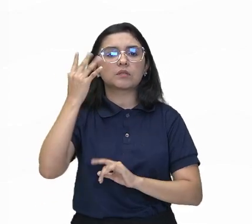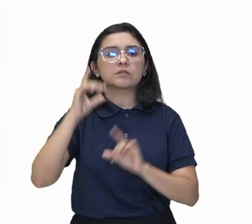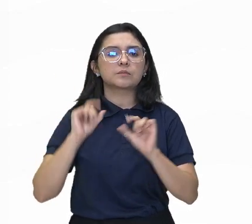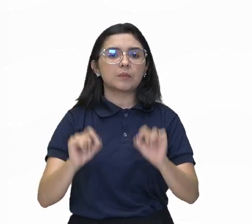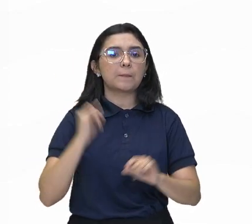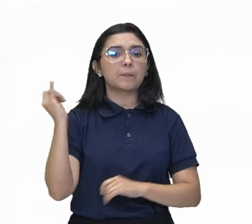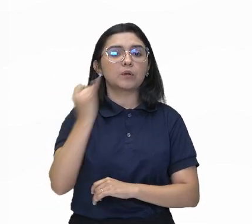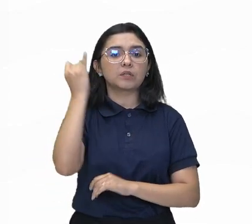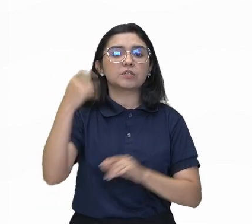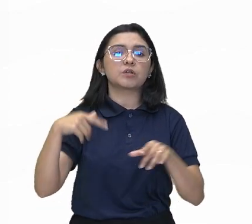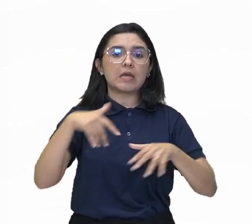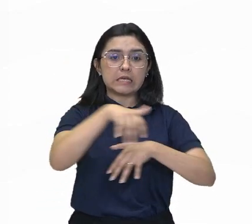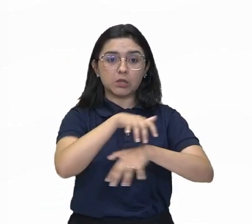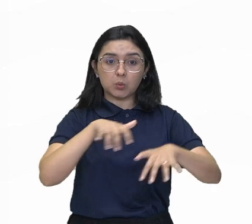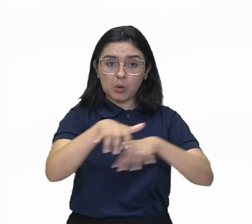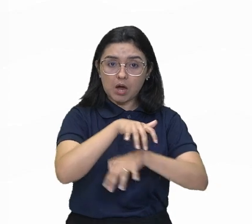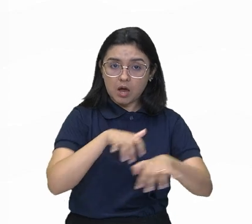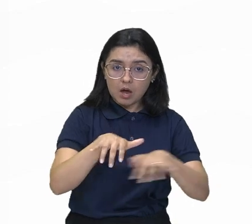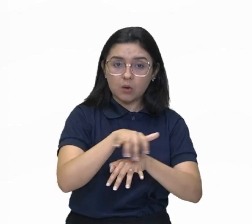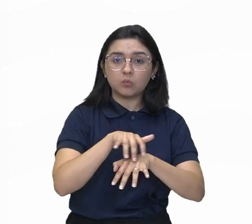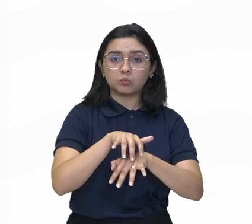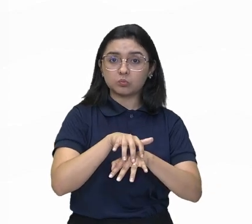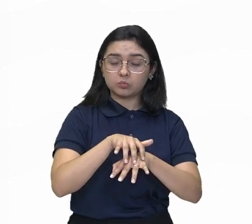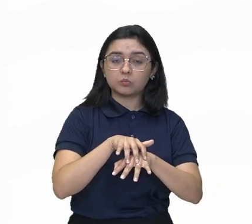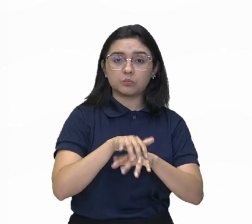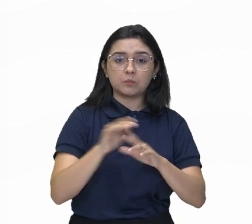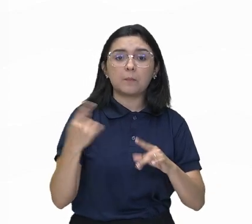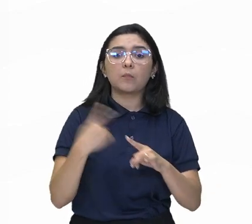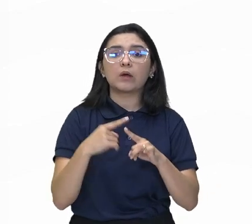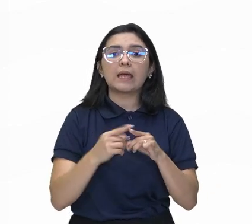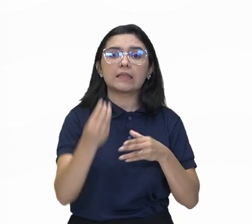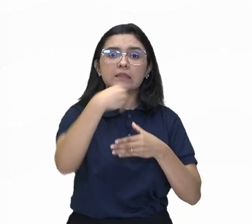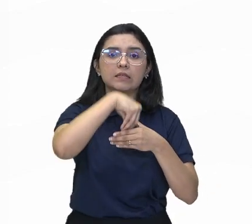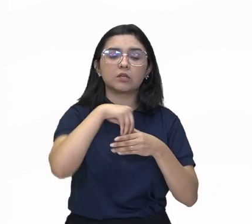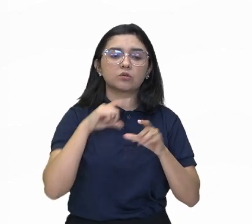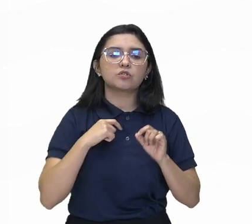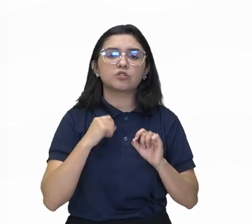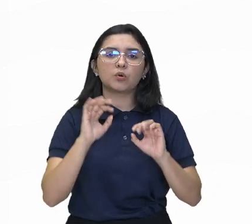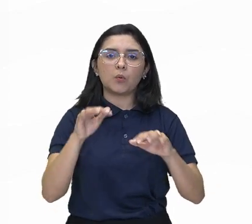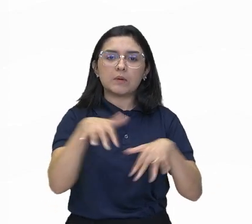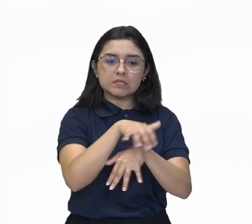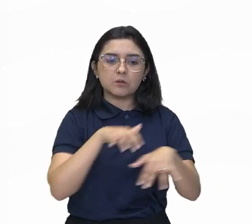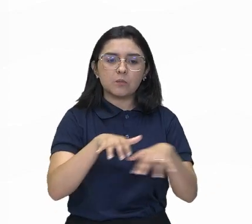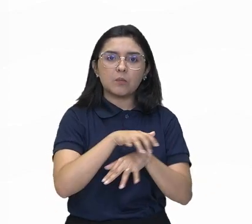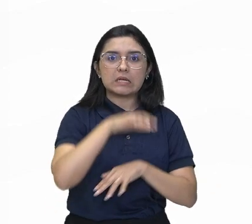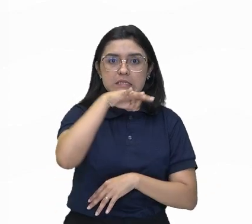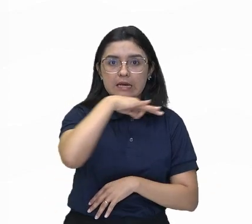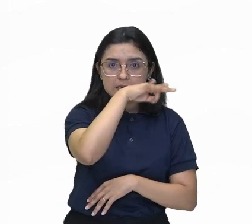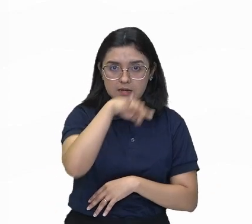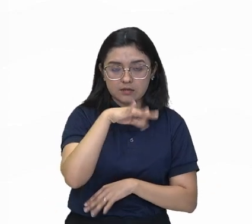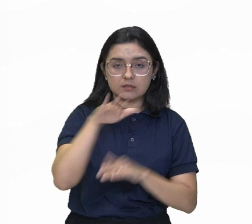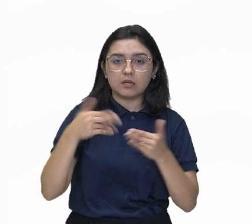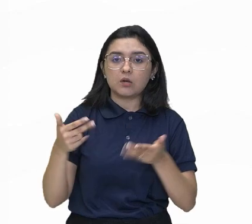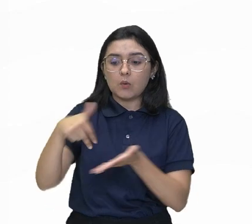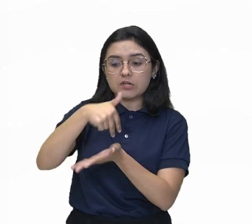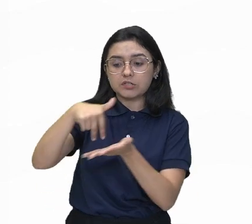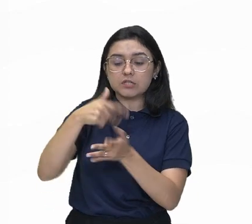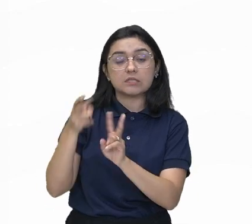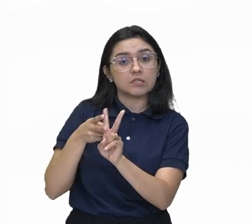muito importante, um ritual, pois ela existe dentro de uma cerimônia sagrada. As danças